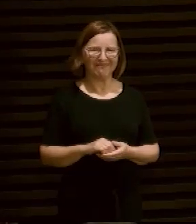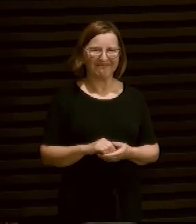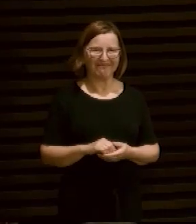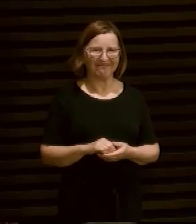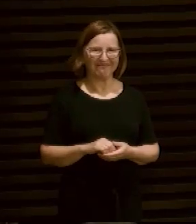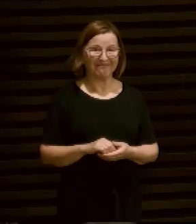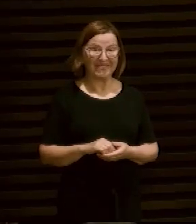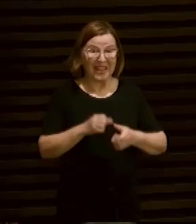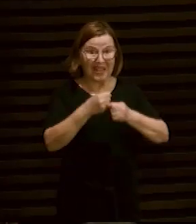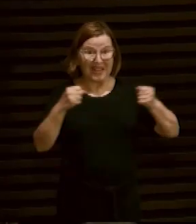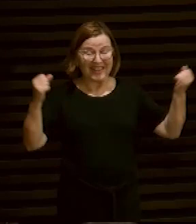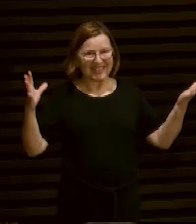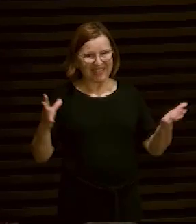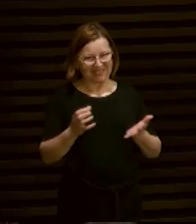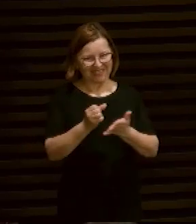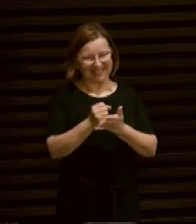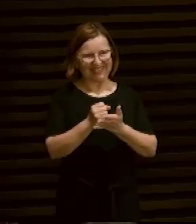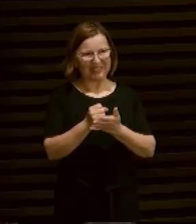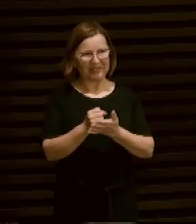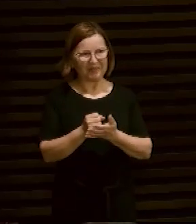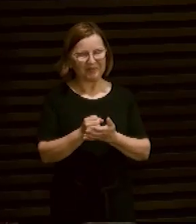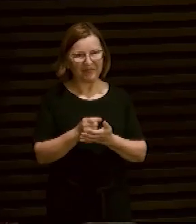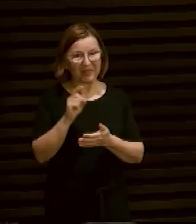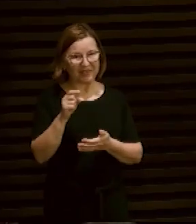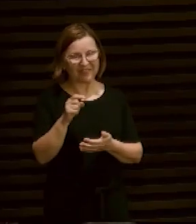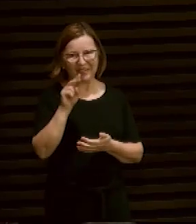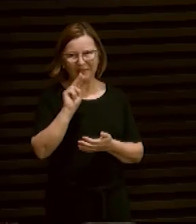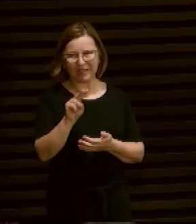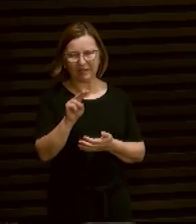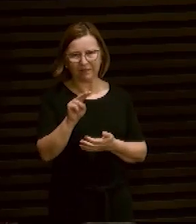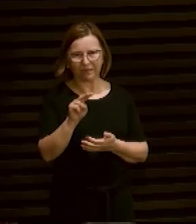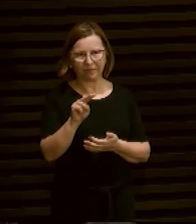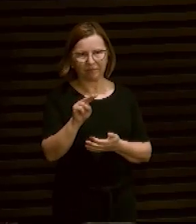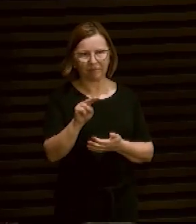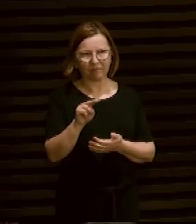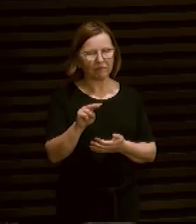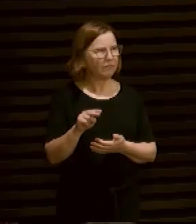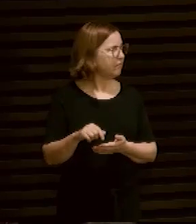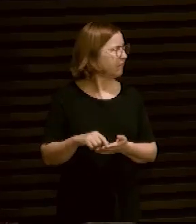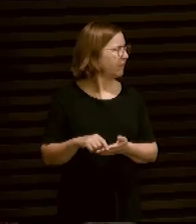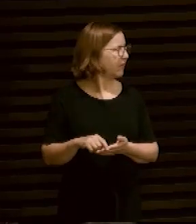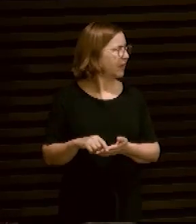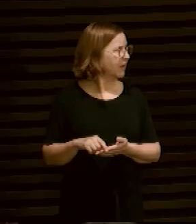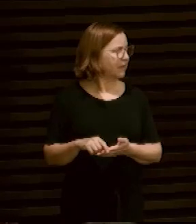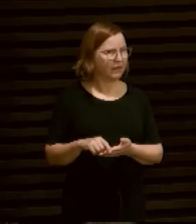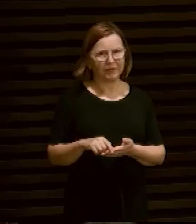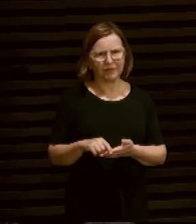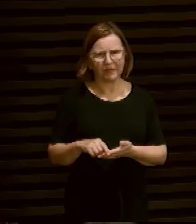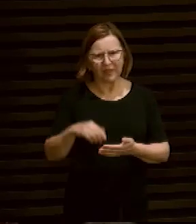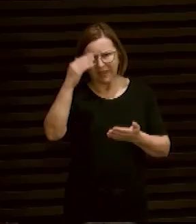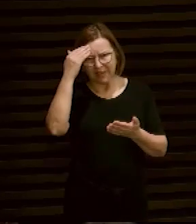Essa tão grande salvação, você vai verificar que não existe. Ele diz, considerai atentamente